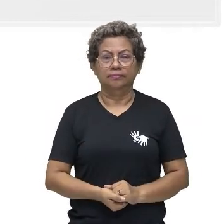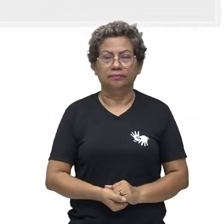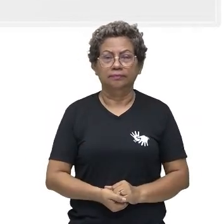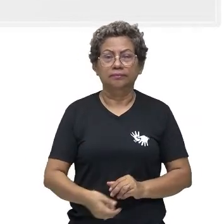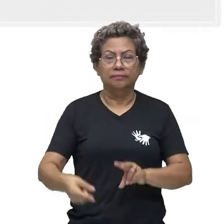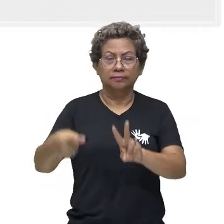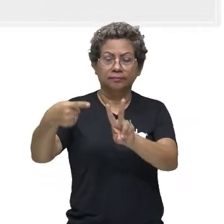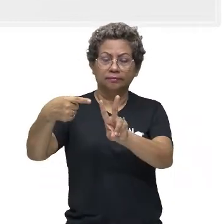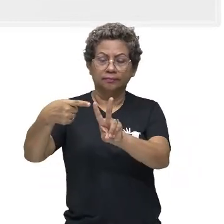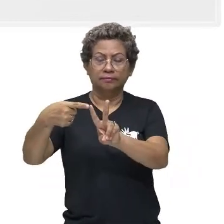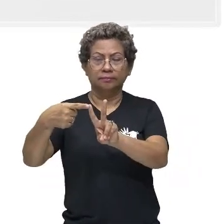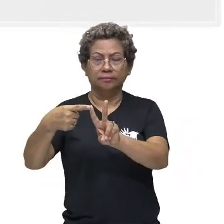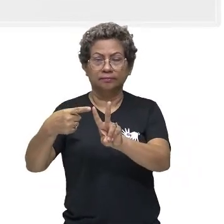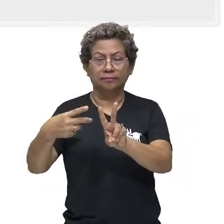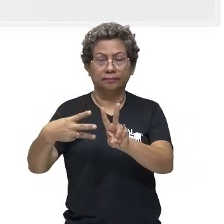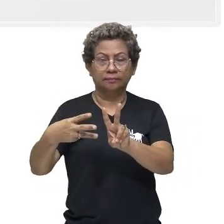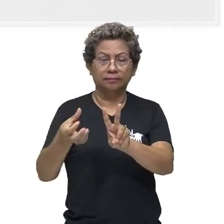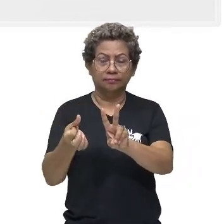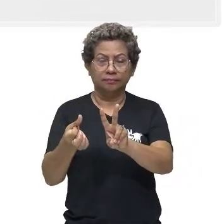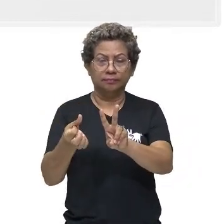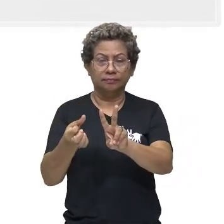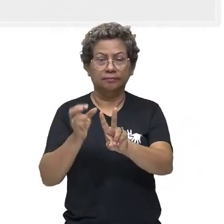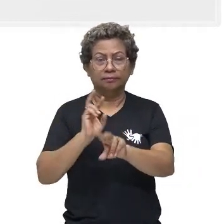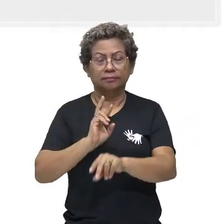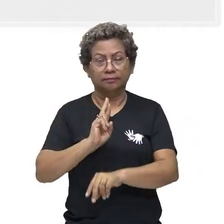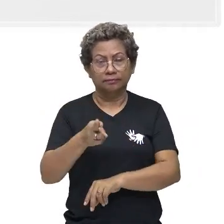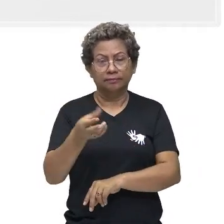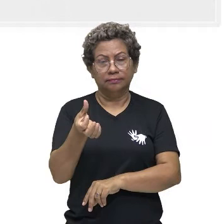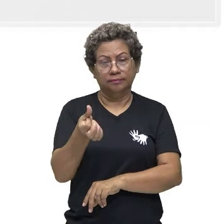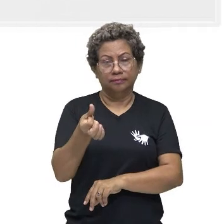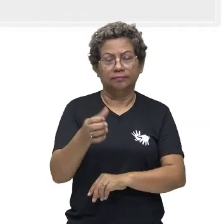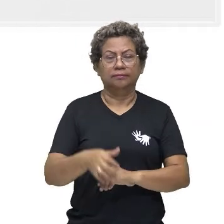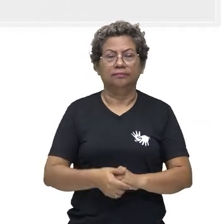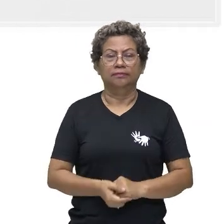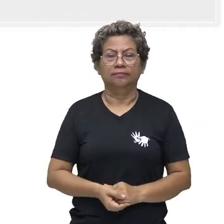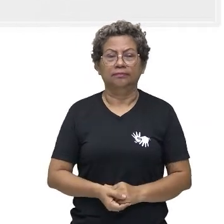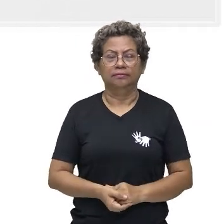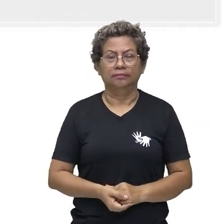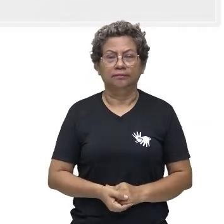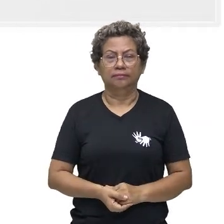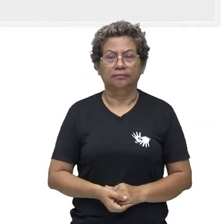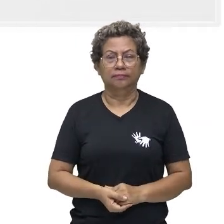E raiz quadrada de 36 é igual a 6.